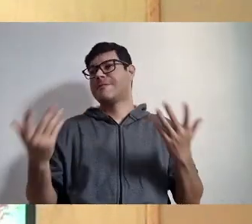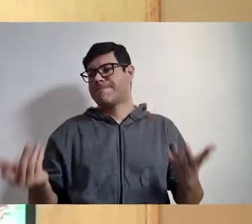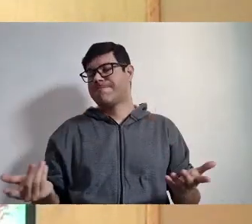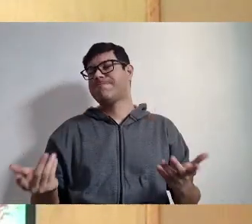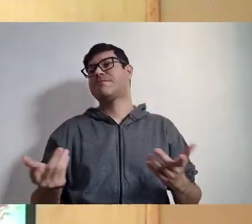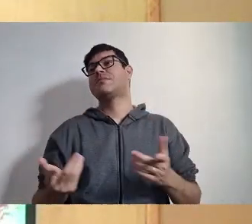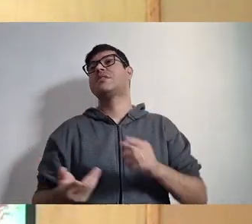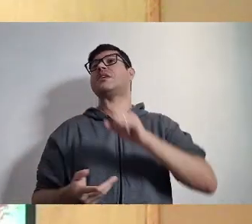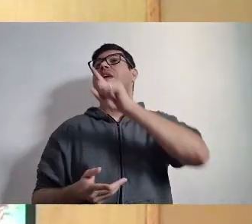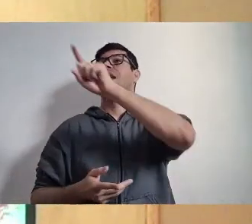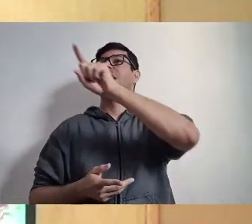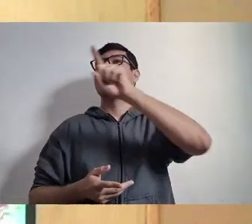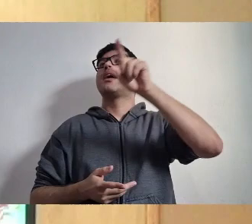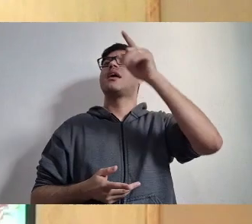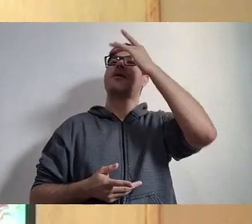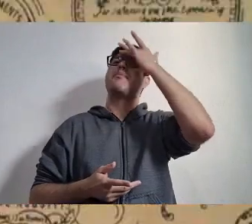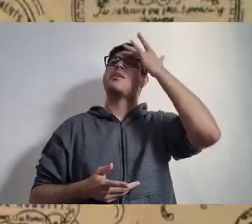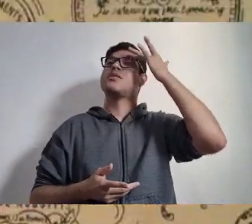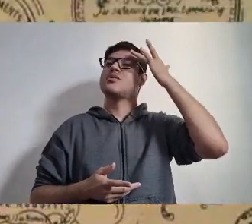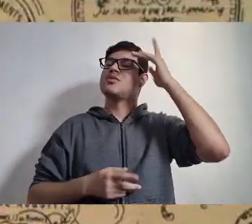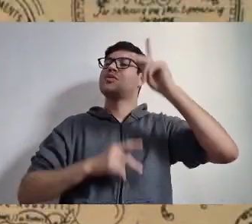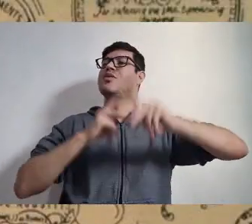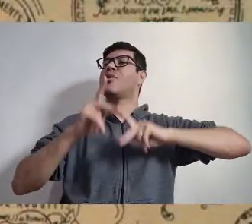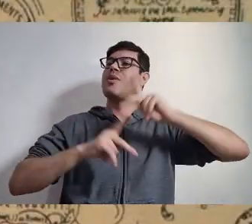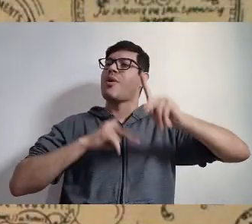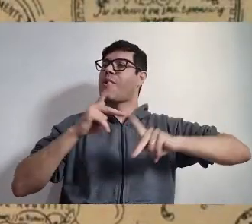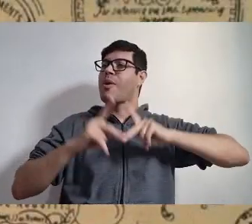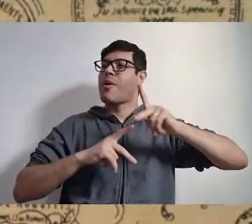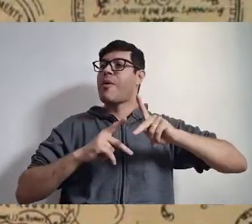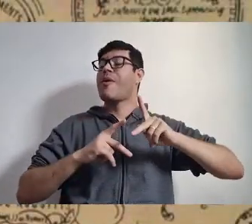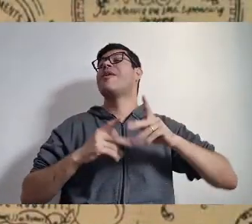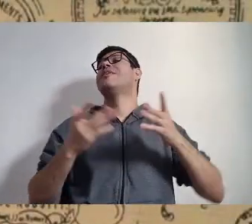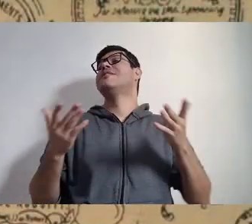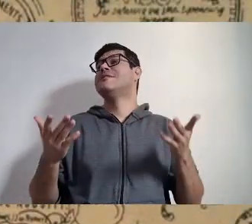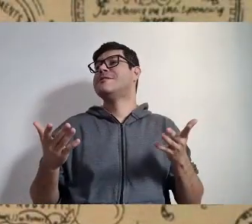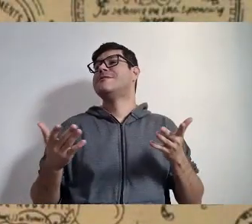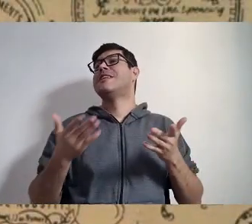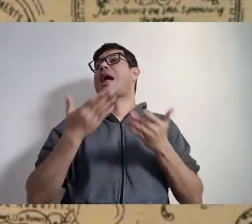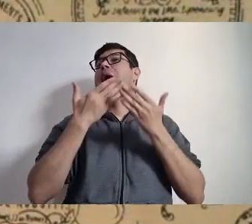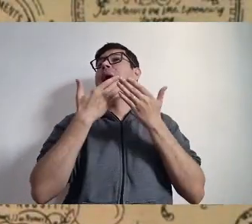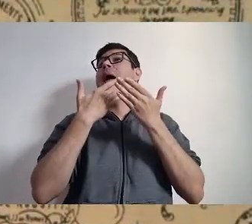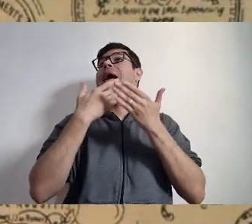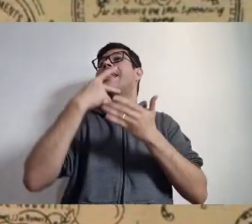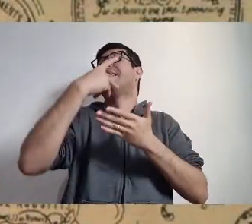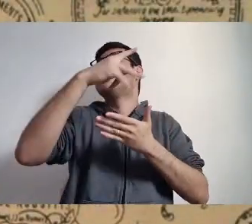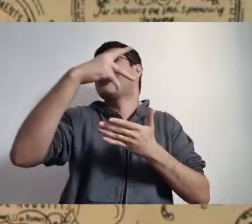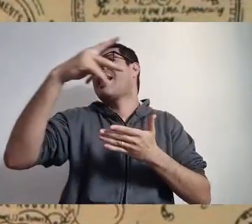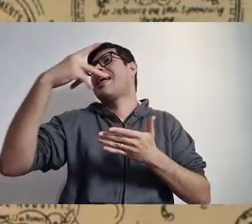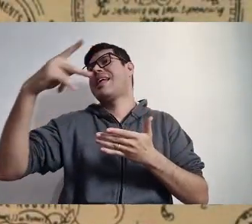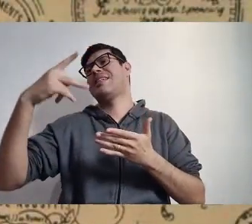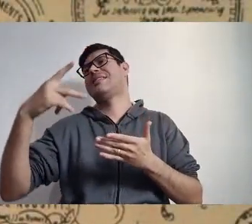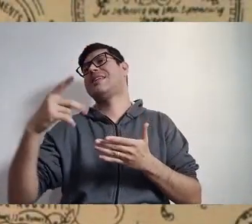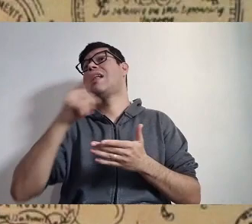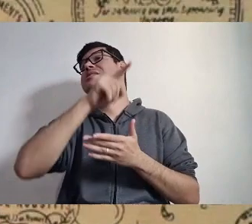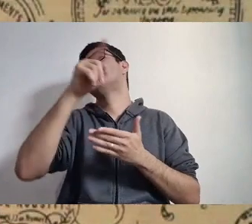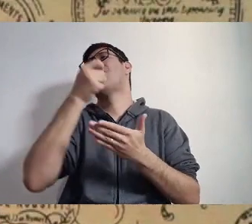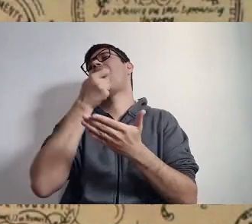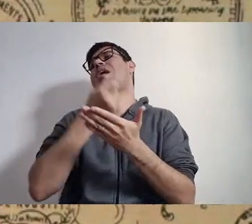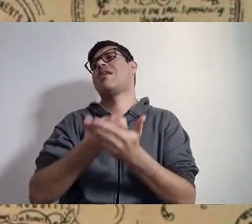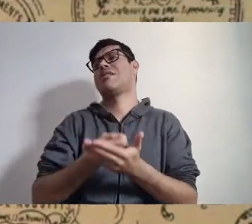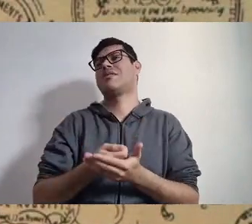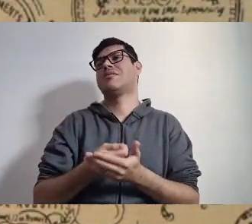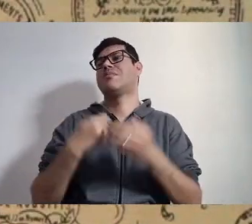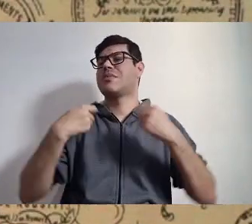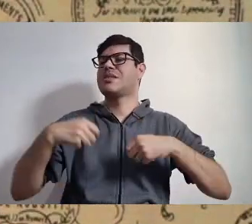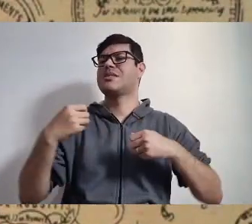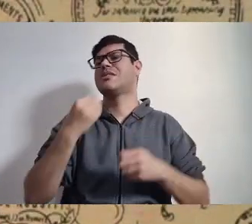Com certeza, eu não tenho dúvida. Porque quem usa o transporte é o trabalhador. Gil, tem gente que tem condições de ter um carrinho,